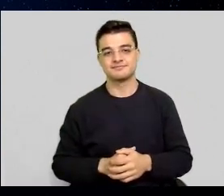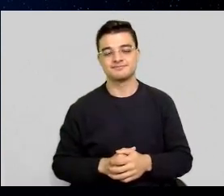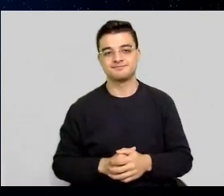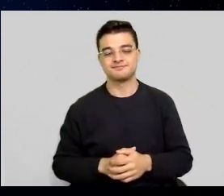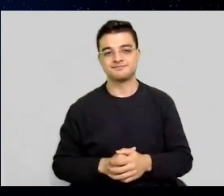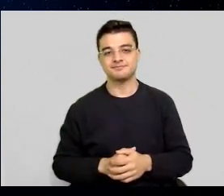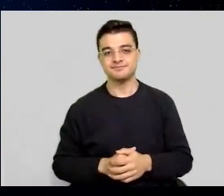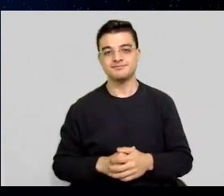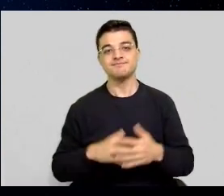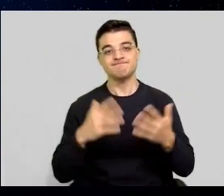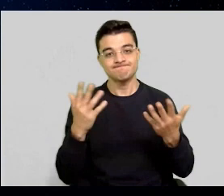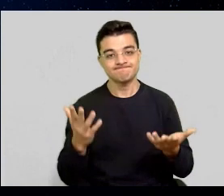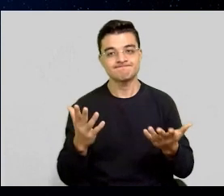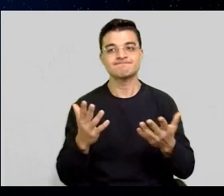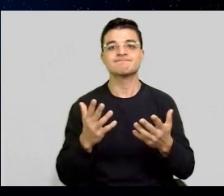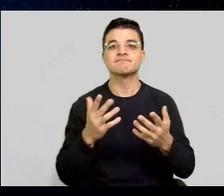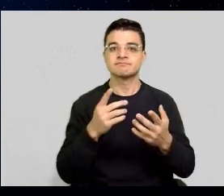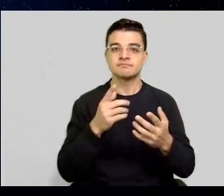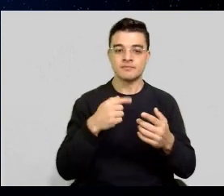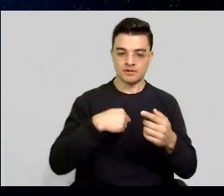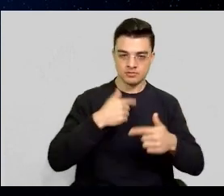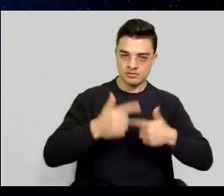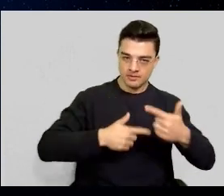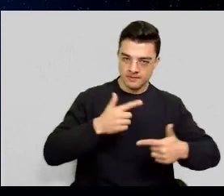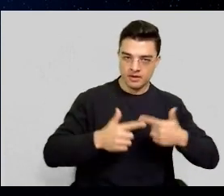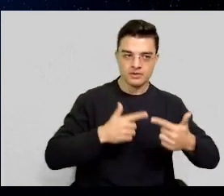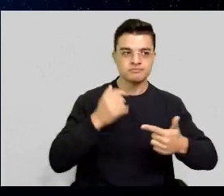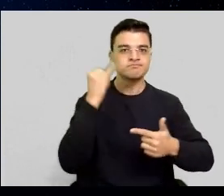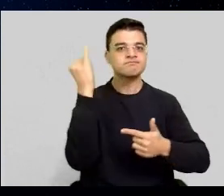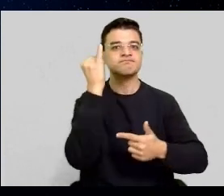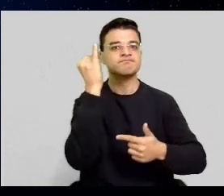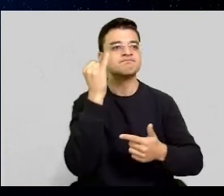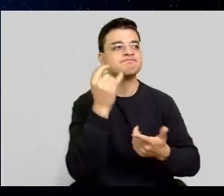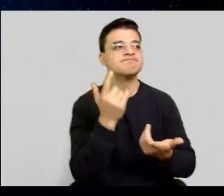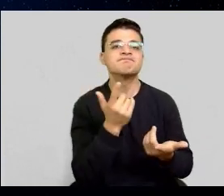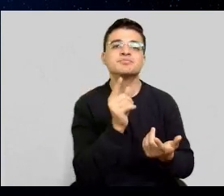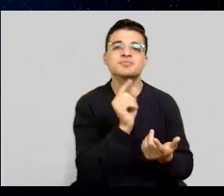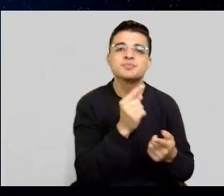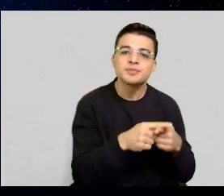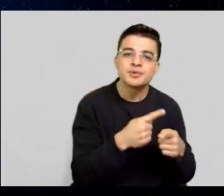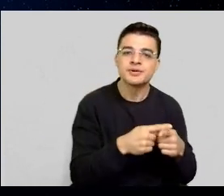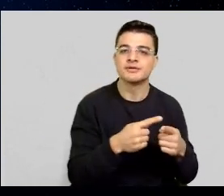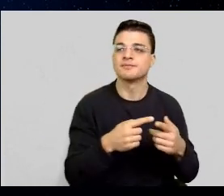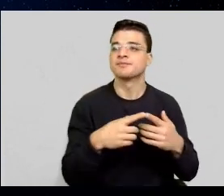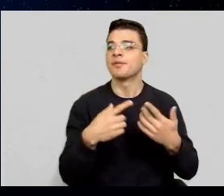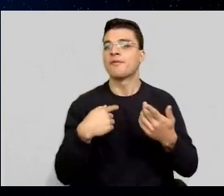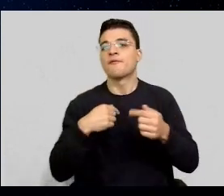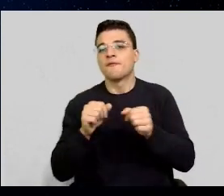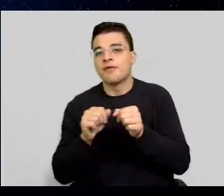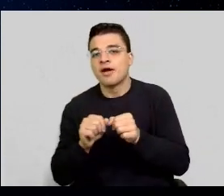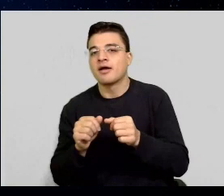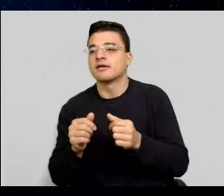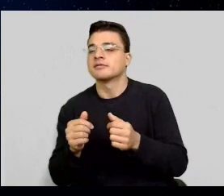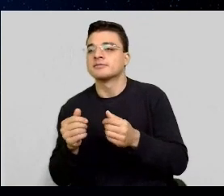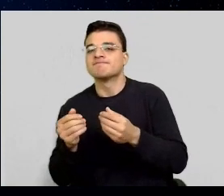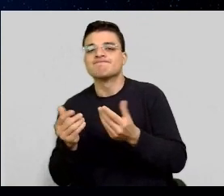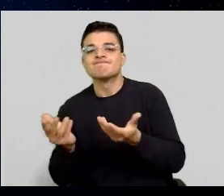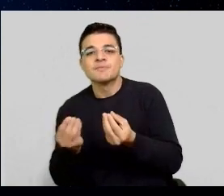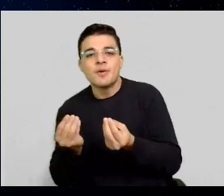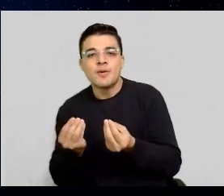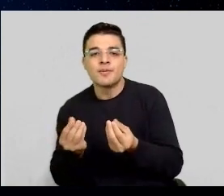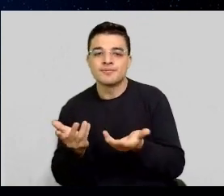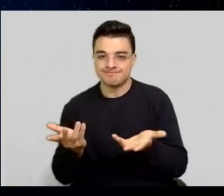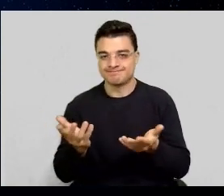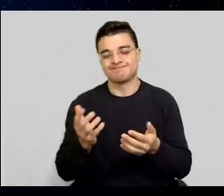entendemos a real importância do que fazemos, por que fazemos e como fazemos nesse sentido. E aí eu deixo os meus arrobas aí